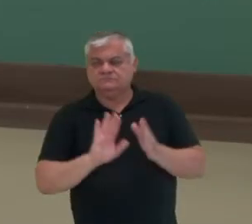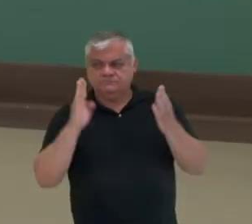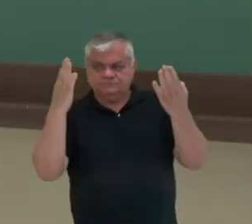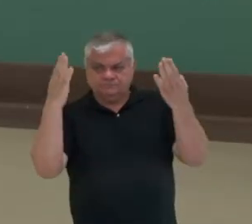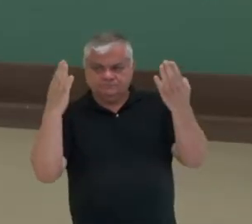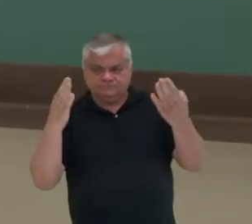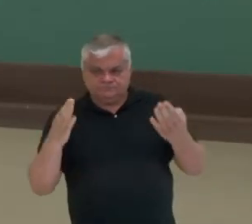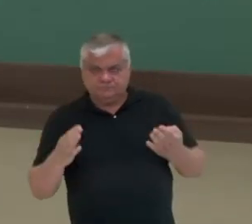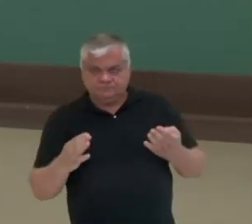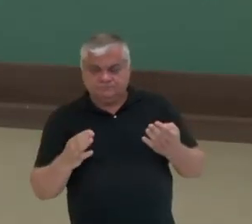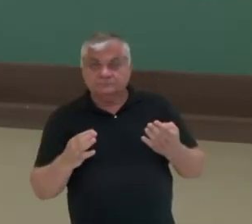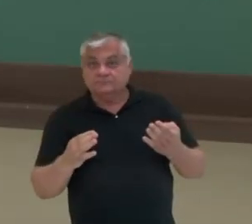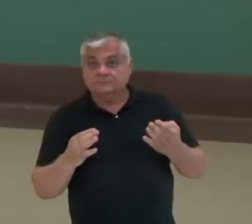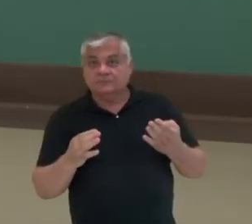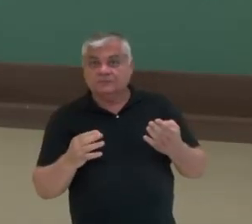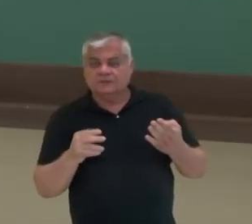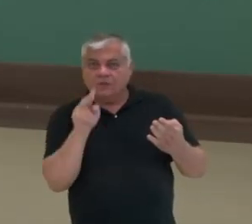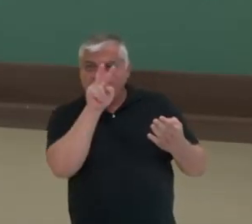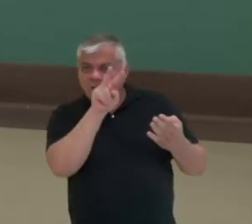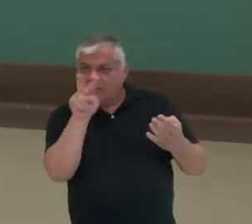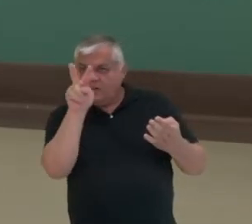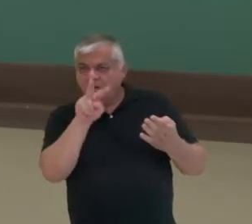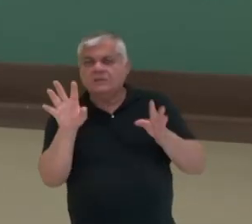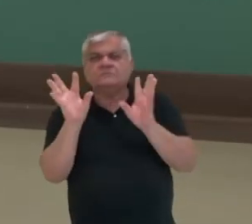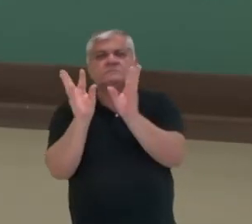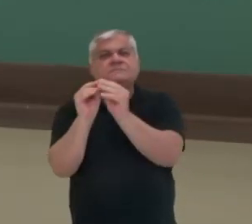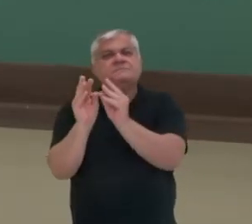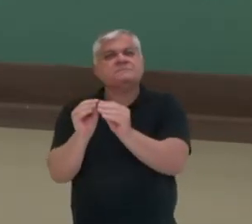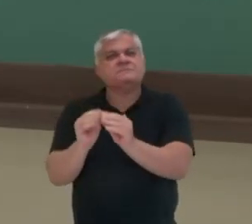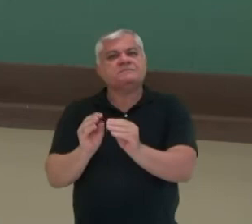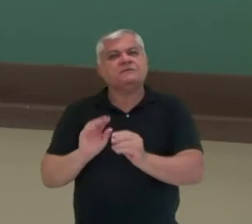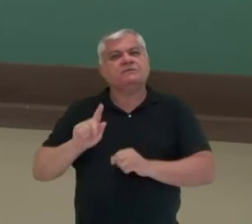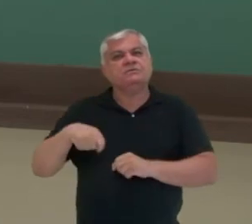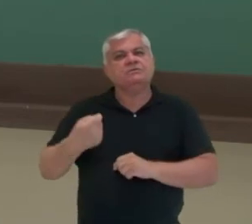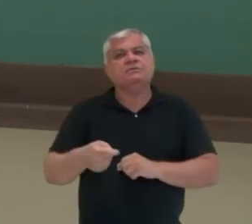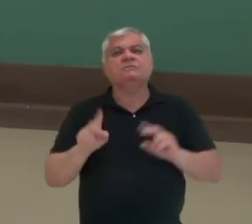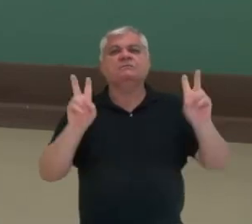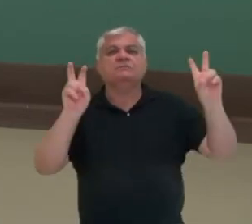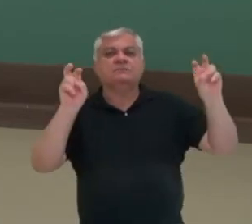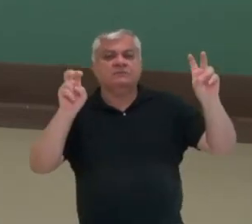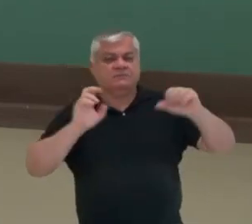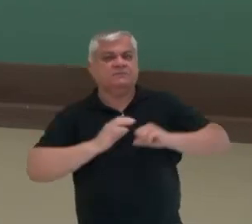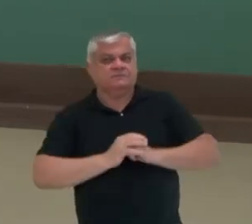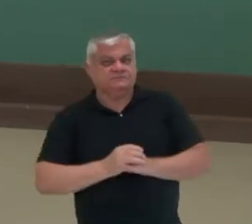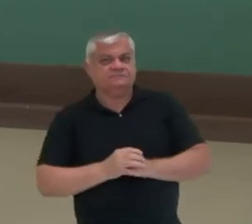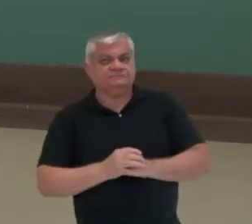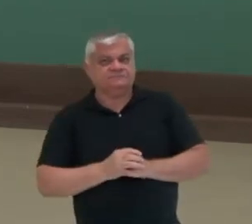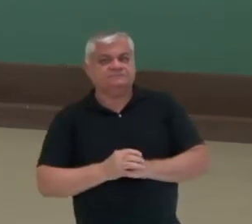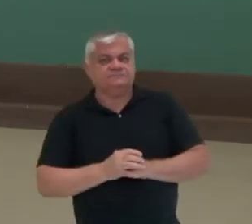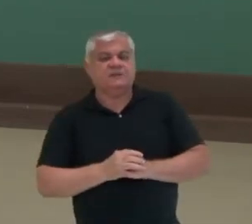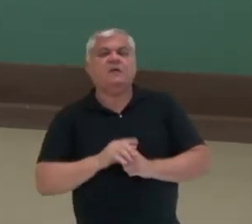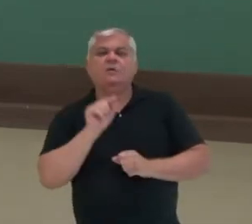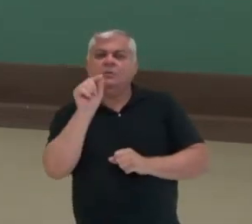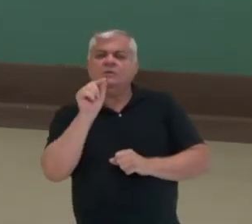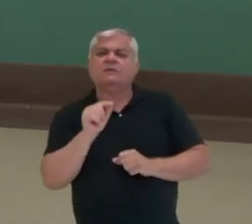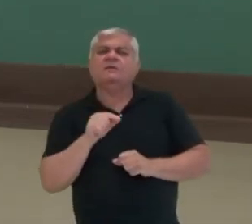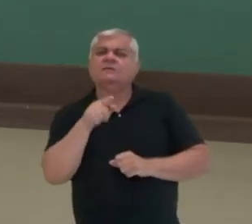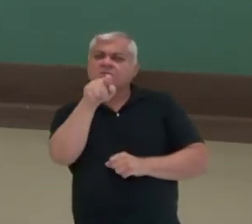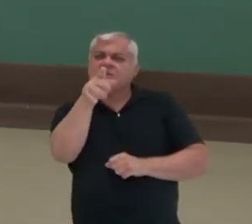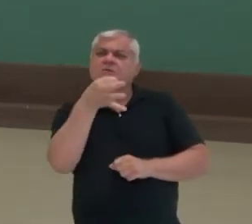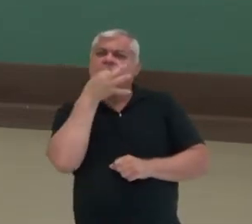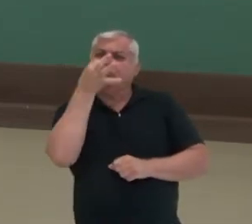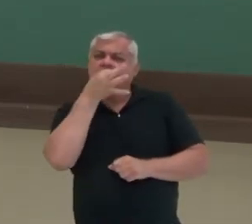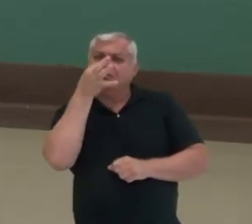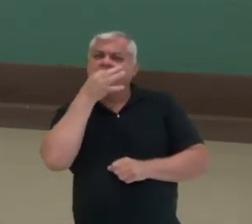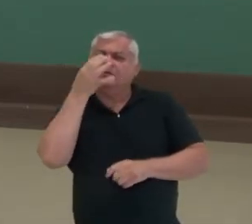textos motivadores e fazer uma síntese sobre a abordagem do tema proposto. Então, uma breve descrição crítica para